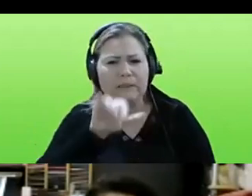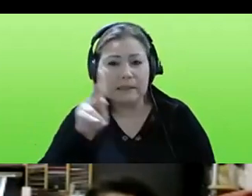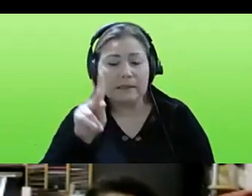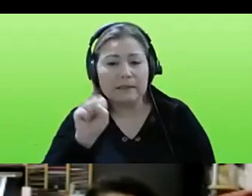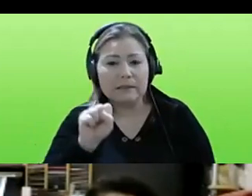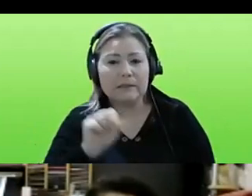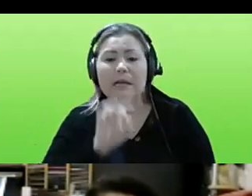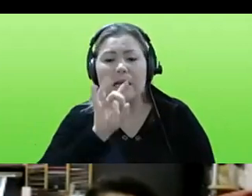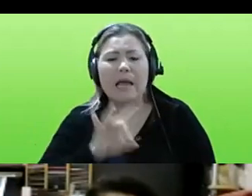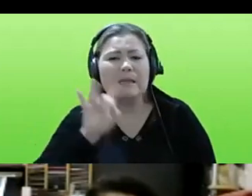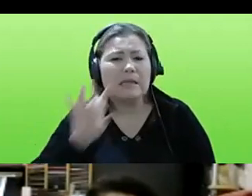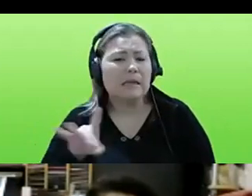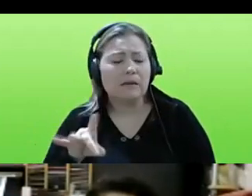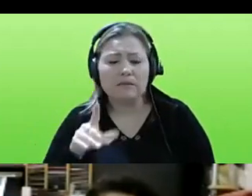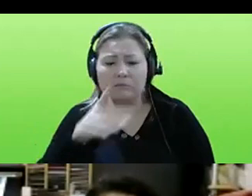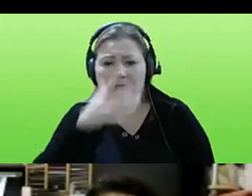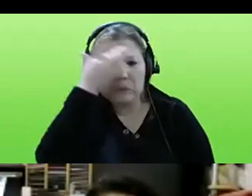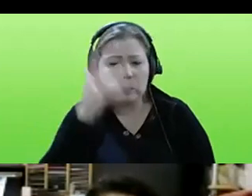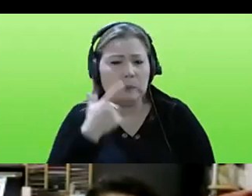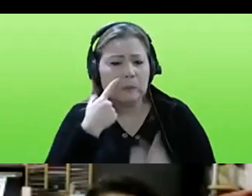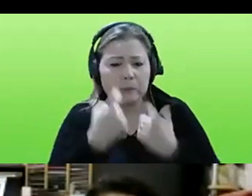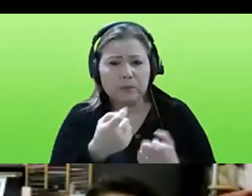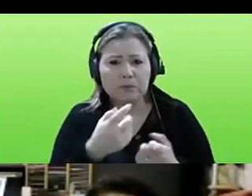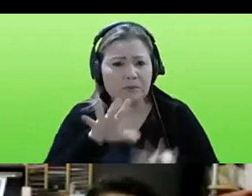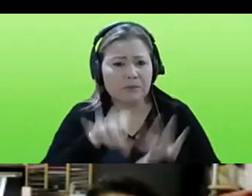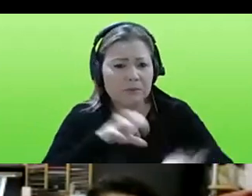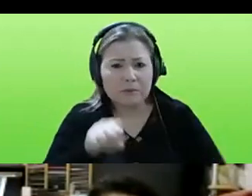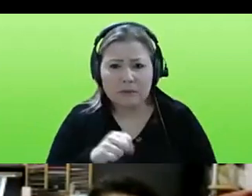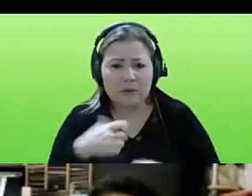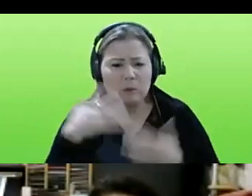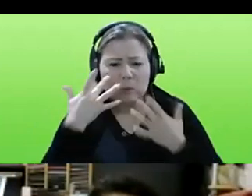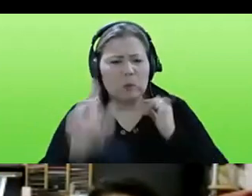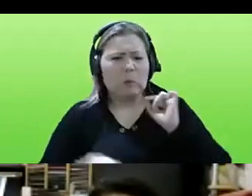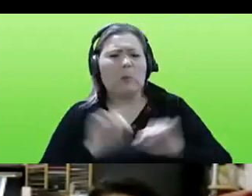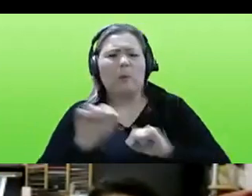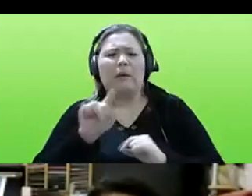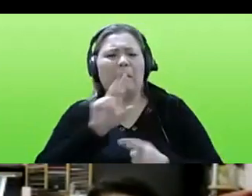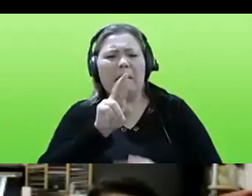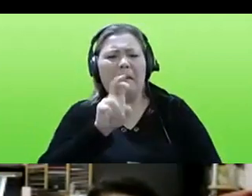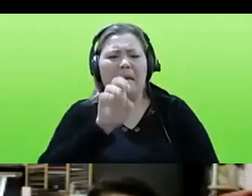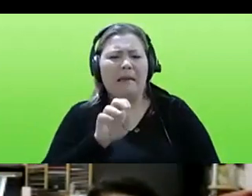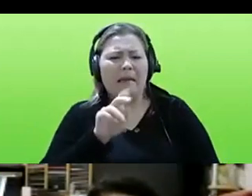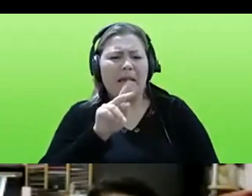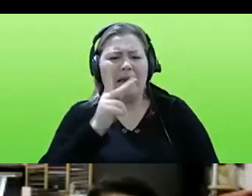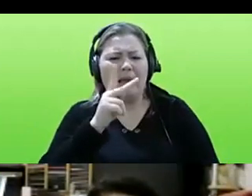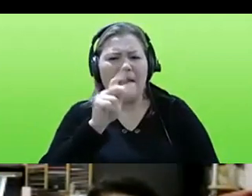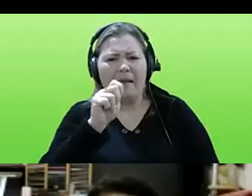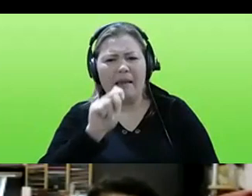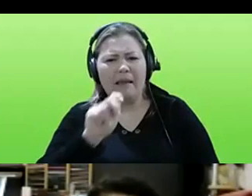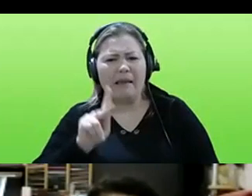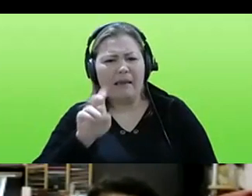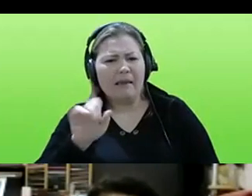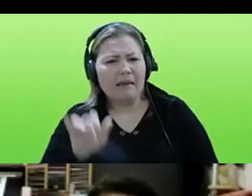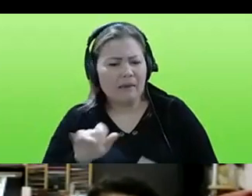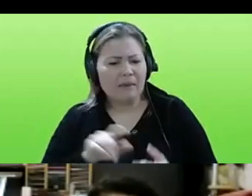vai por conta própria. Se você diz, eu nem sei que negócio é esse de Hegel, Kant, bom, procure explorar os